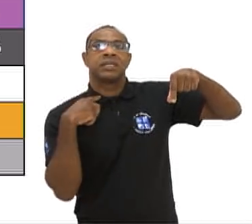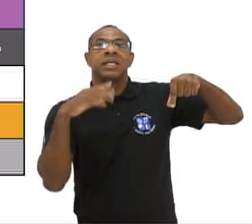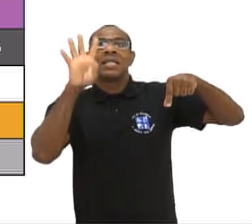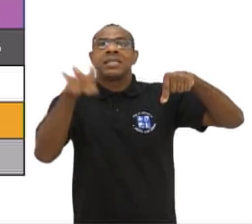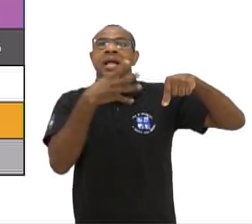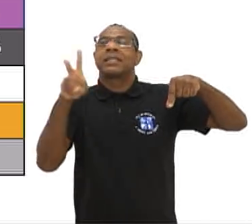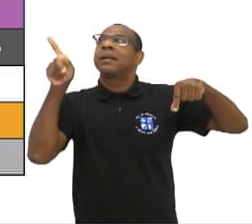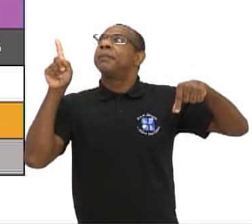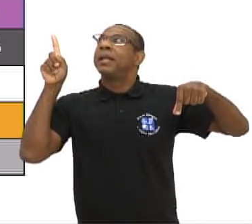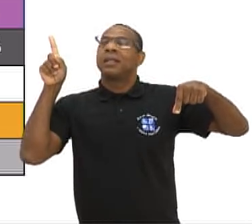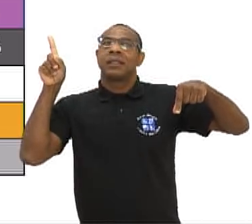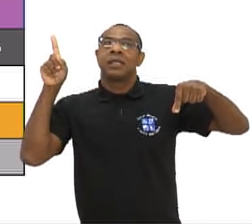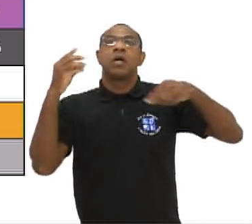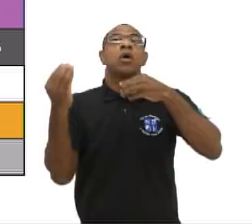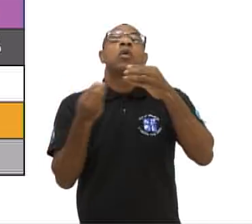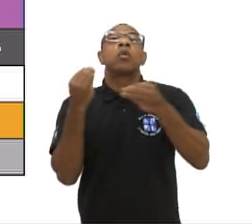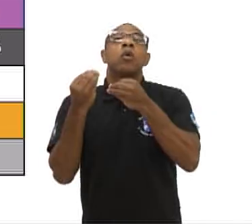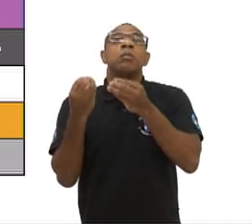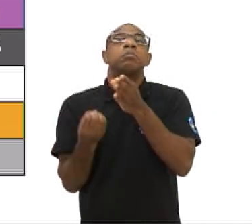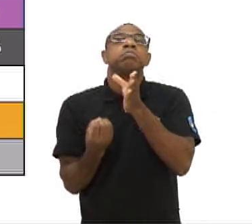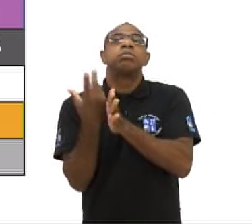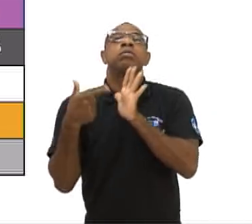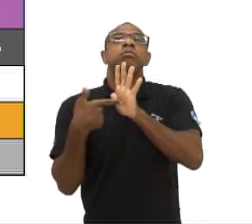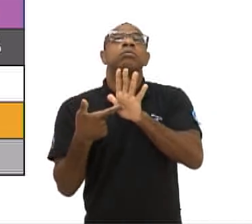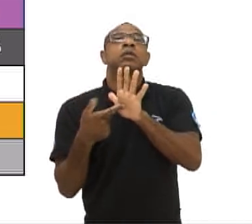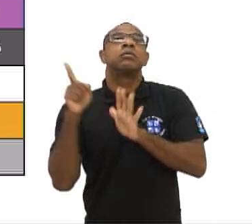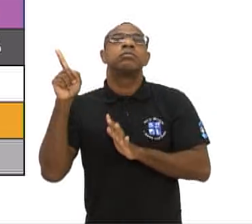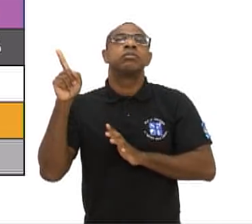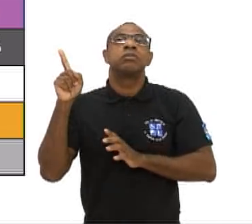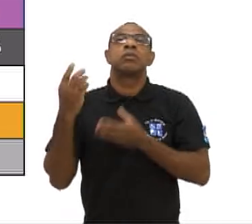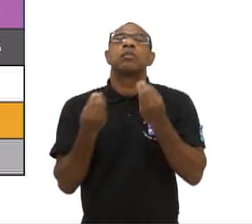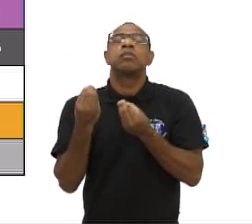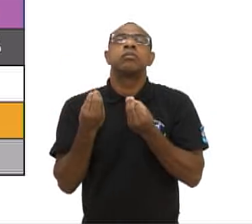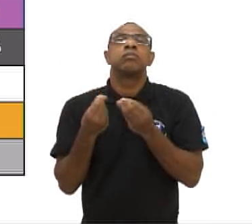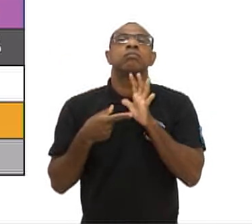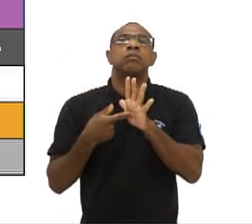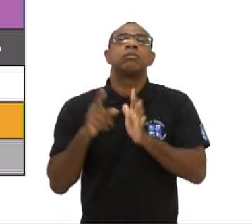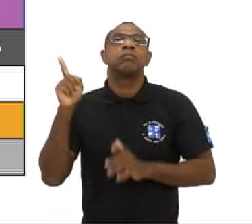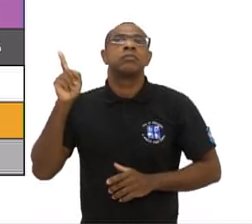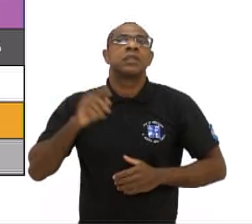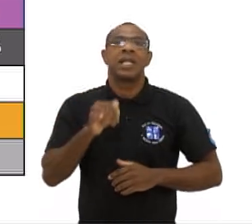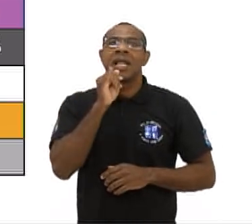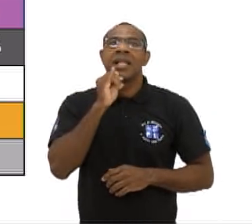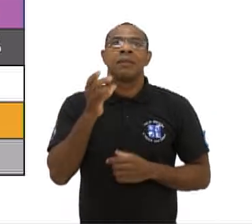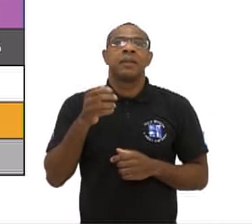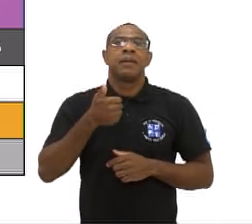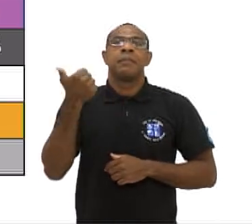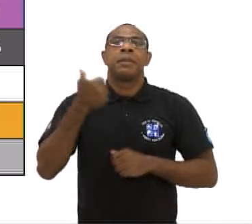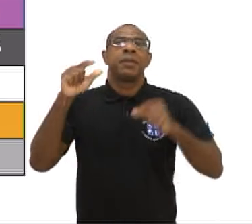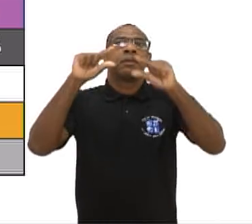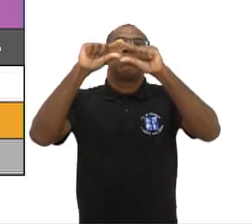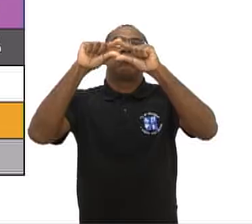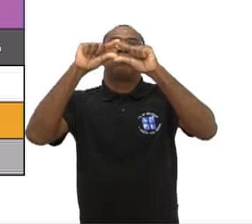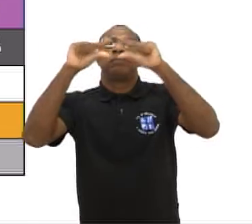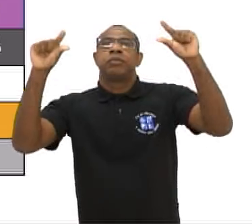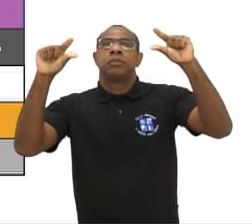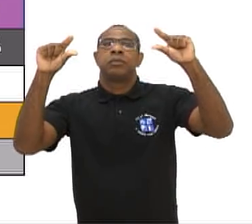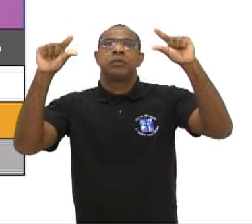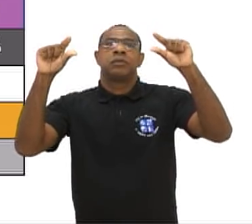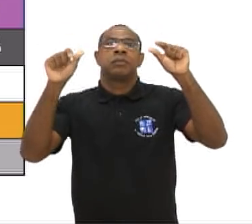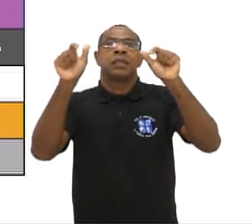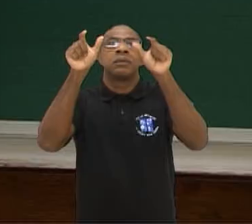tabela como que funciona, né, essas faixas. Então eu tenho aqui, por exemplo, a primeira faixa vai representar